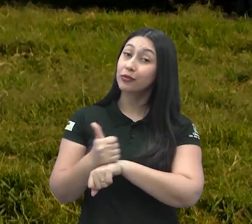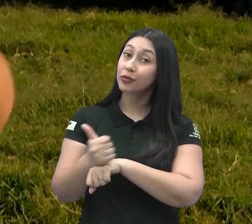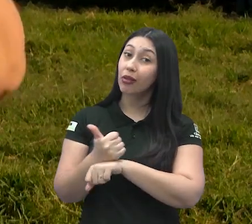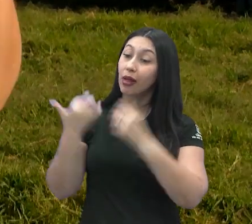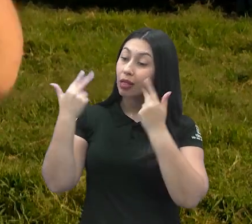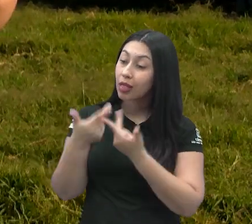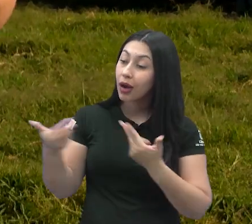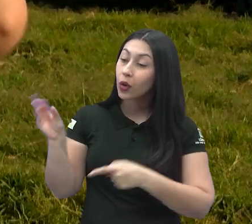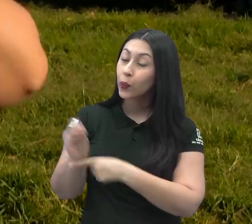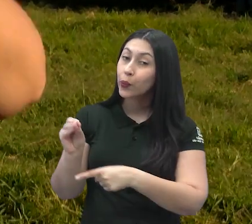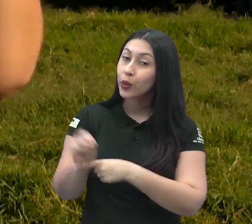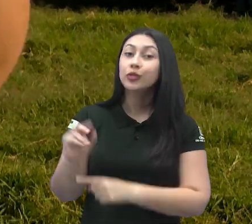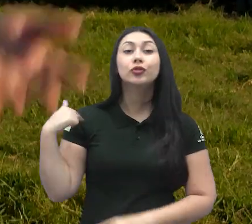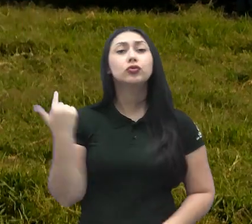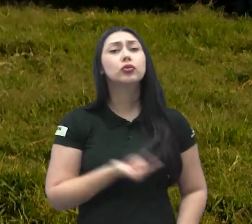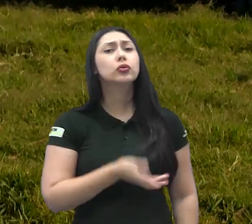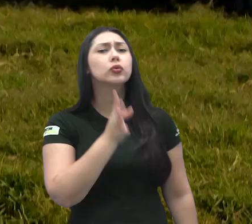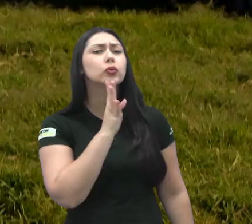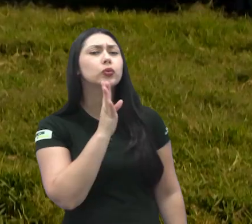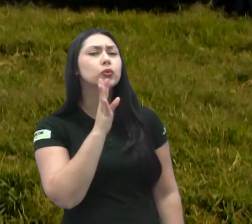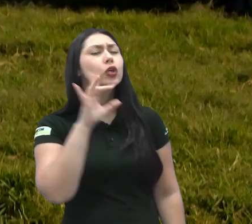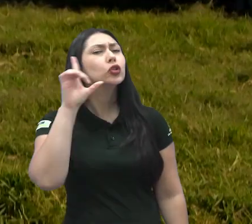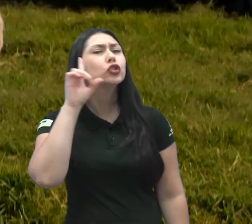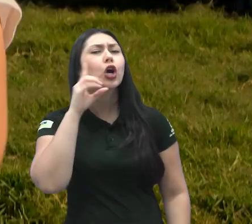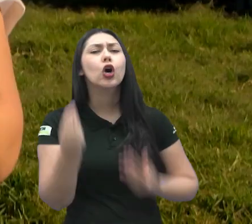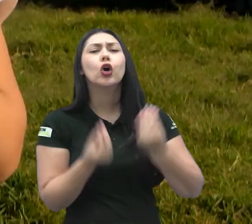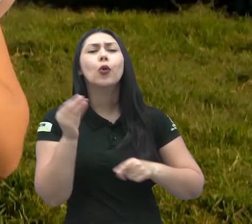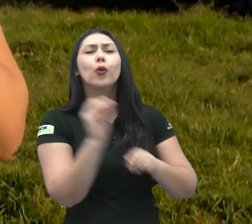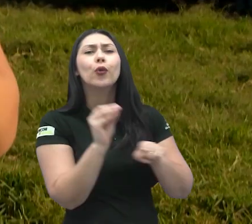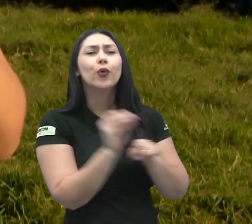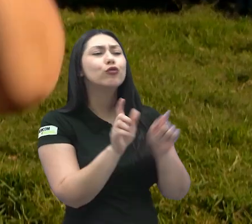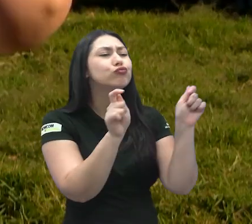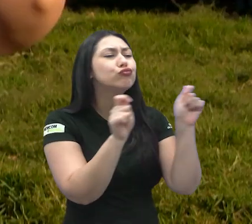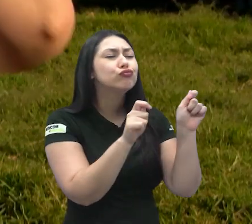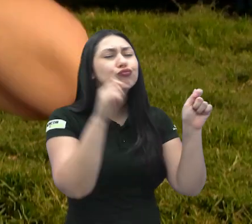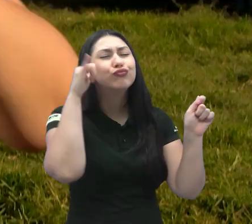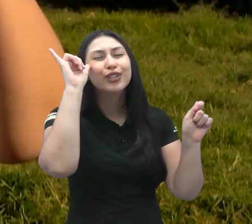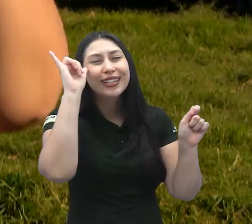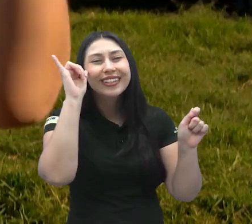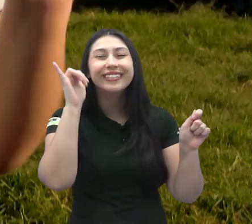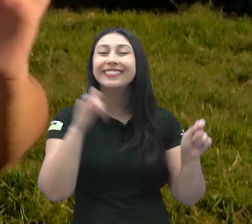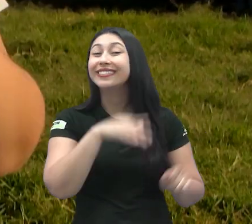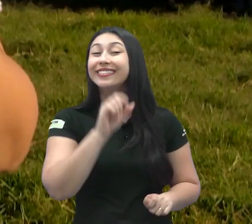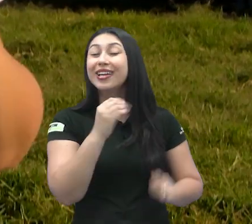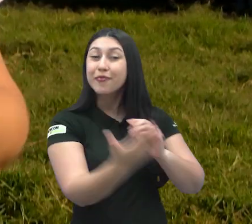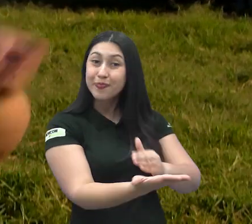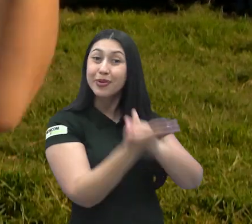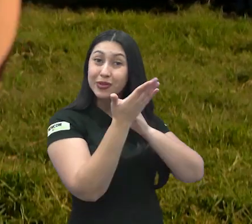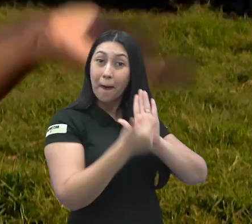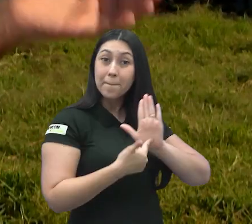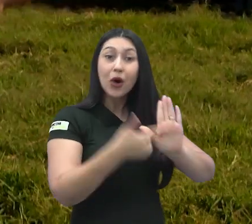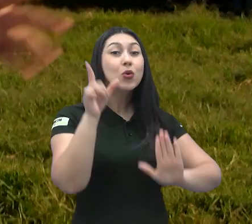gente veio aqui saber um pouquinho, né? Como que é a rotina, cuidar dessas belezinhas aqui. E quem vai me ajudar a mostrar um pouquinho dessa